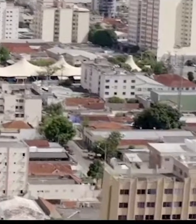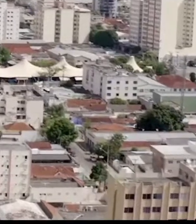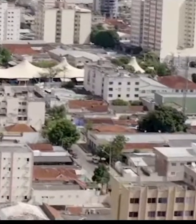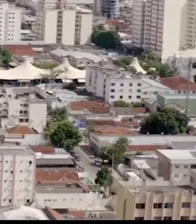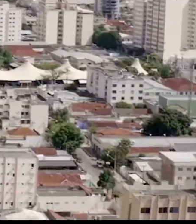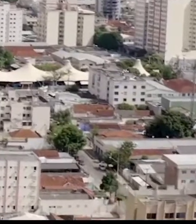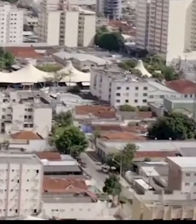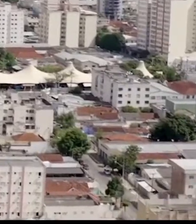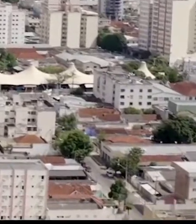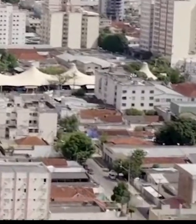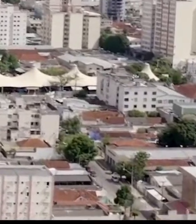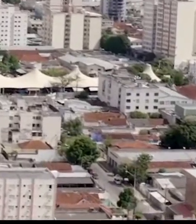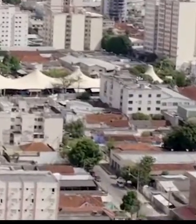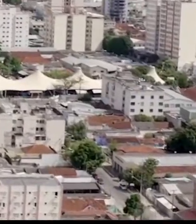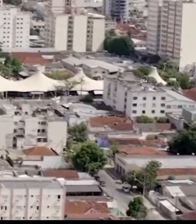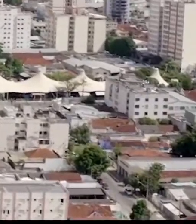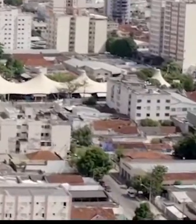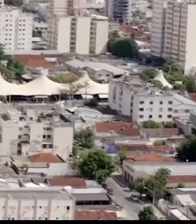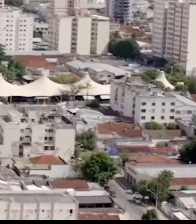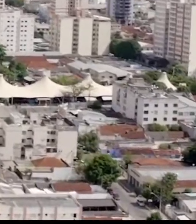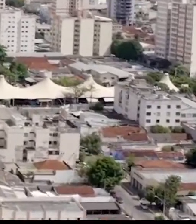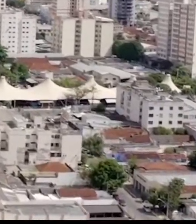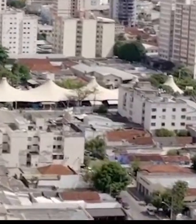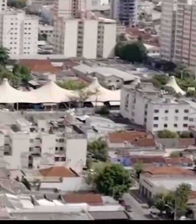Goiânia, Goiás, Brasil.